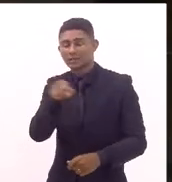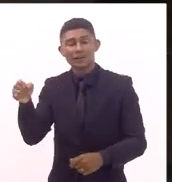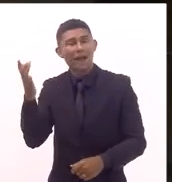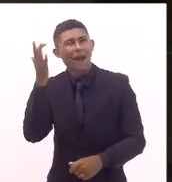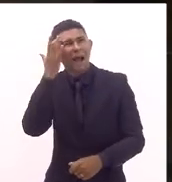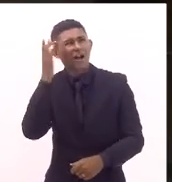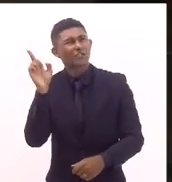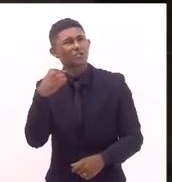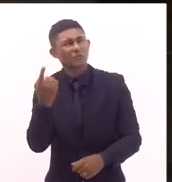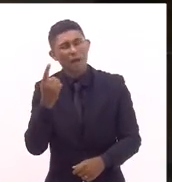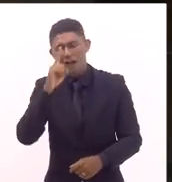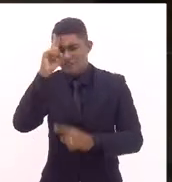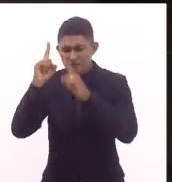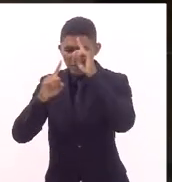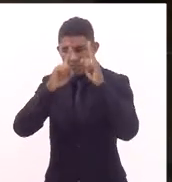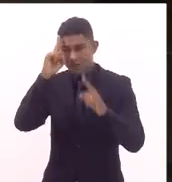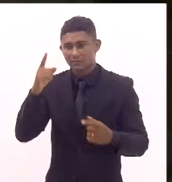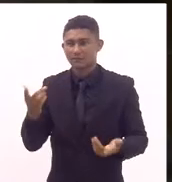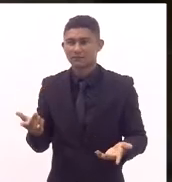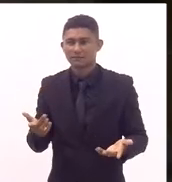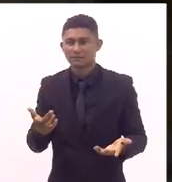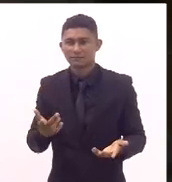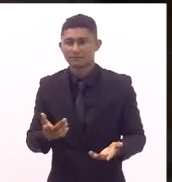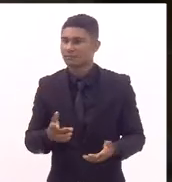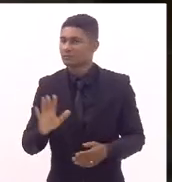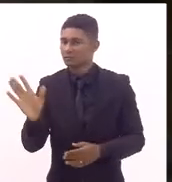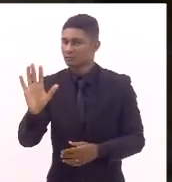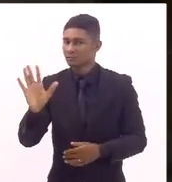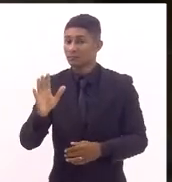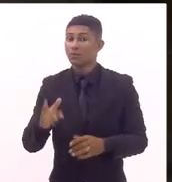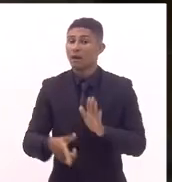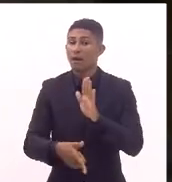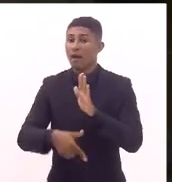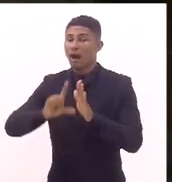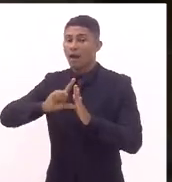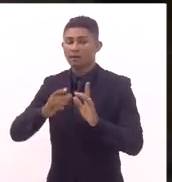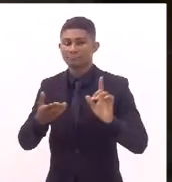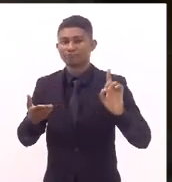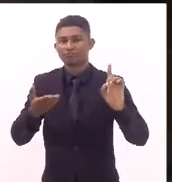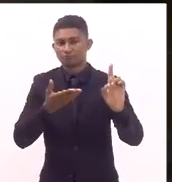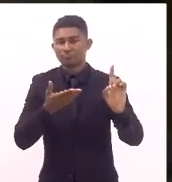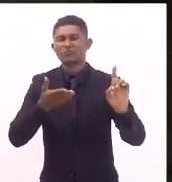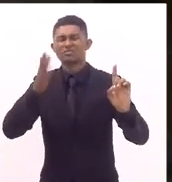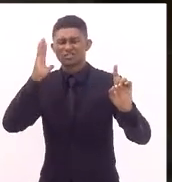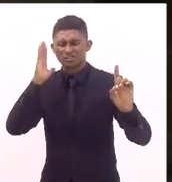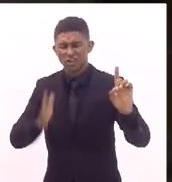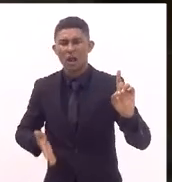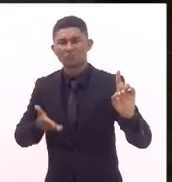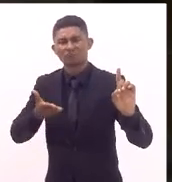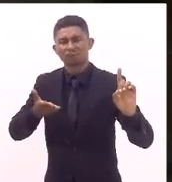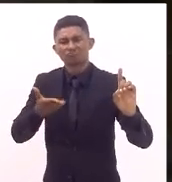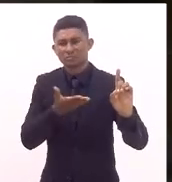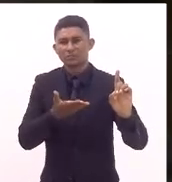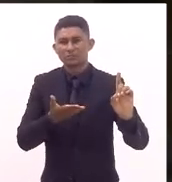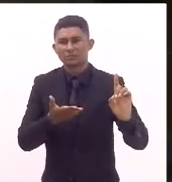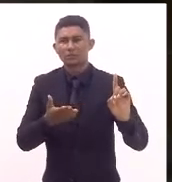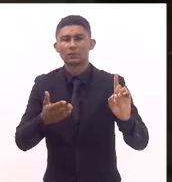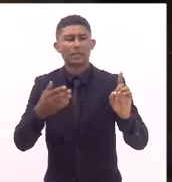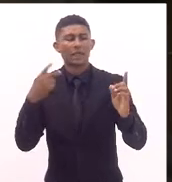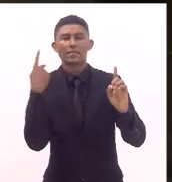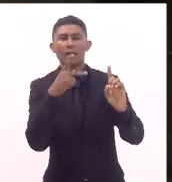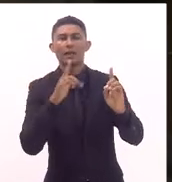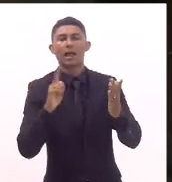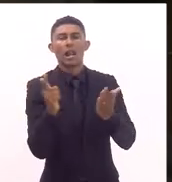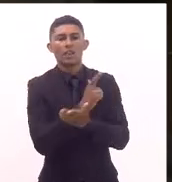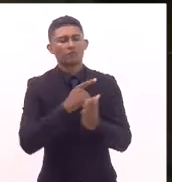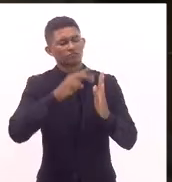a roda inventar a roda Não antes disso Benedita da Silva passei por lá passou eu me o livro